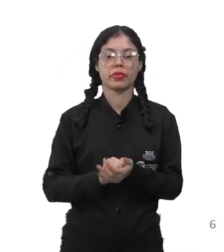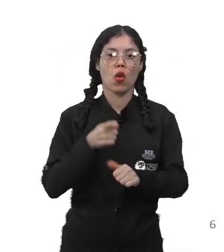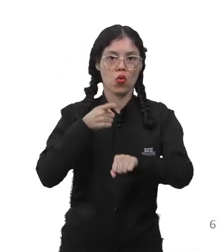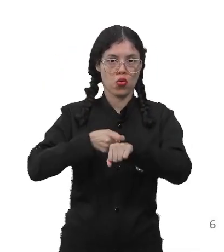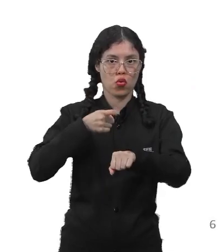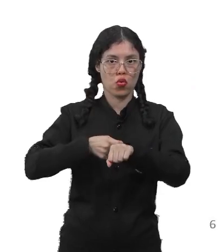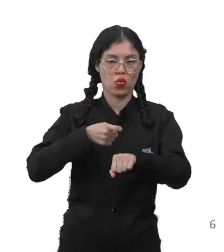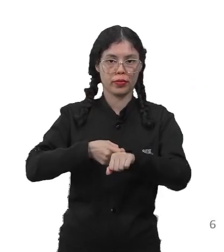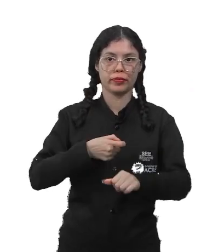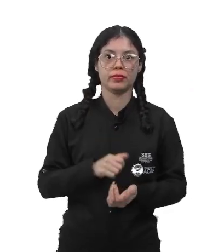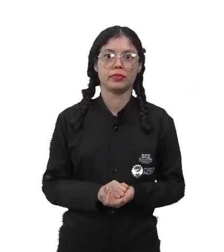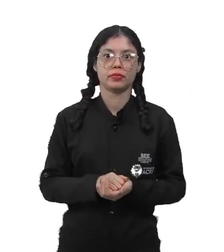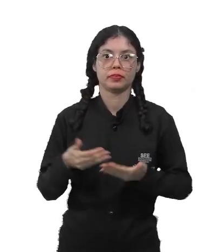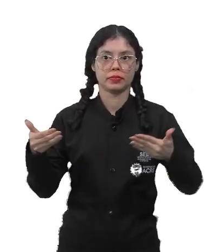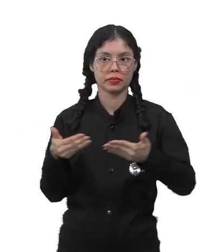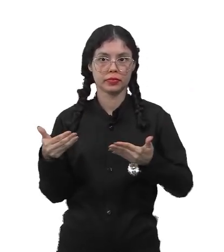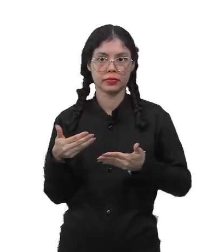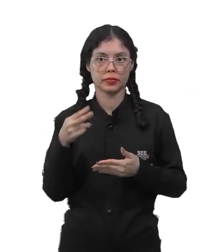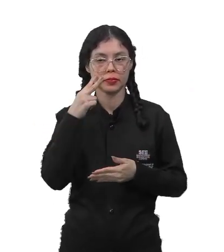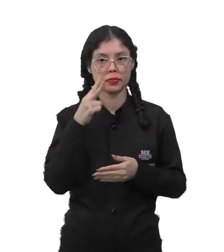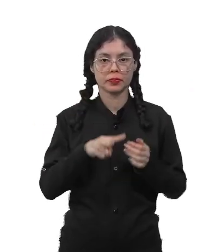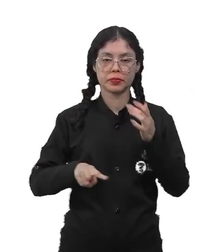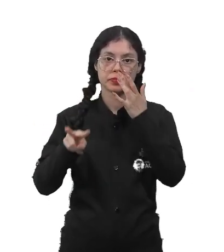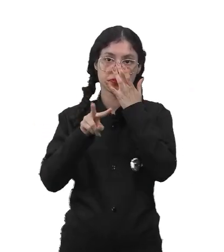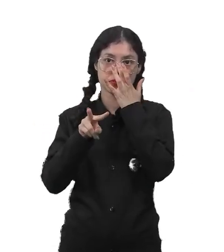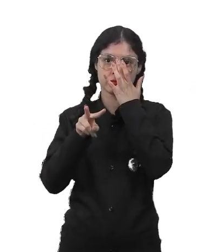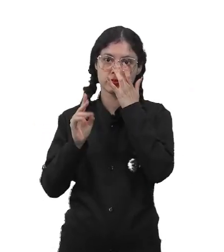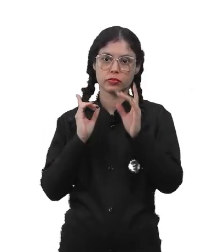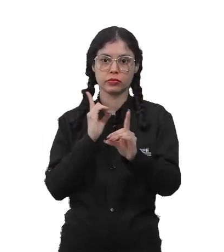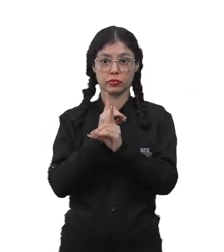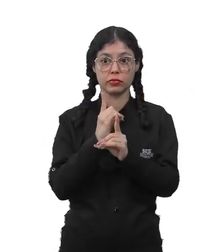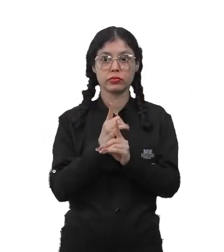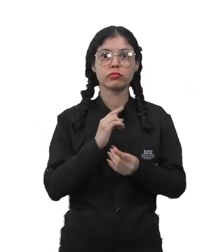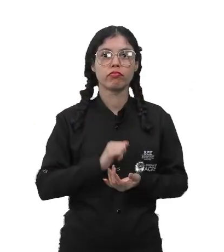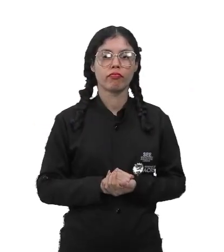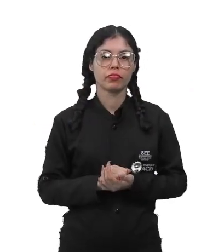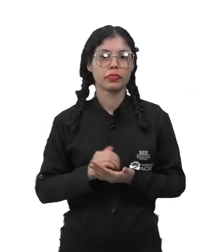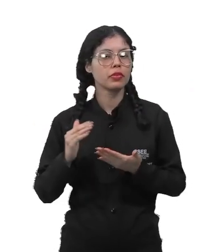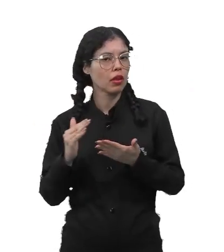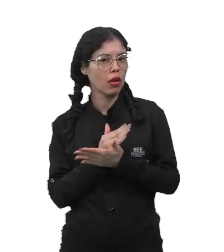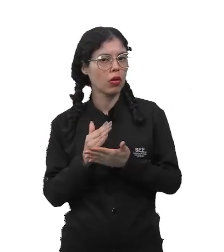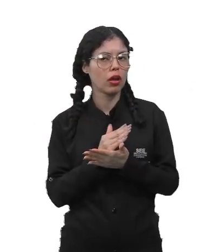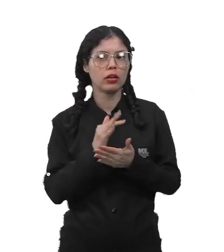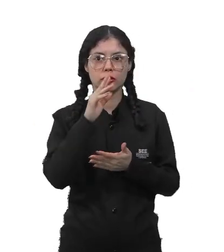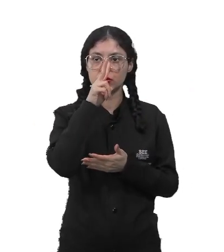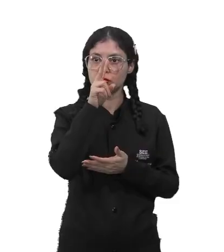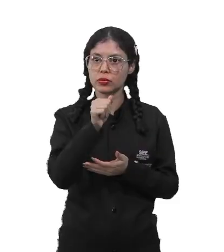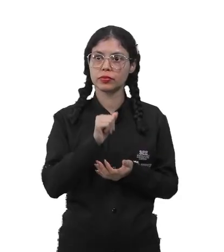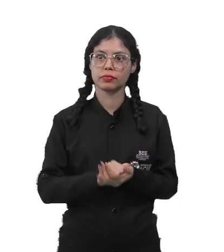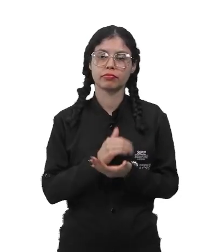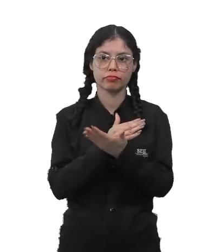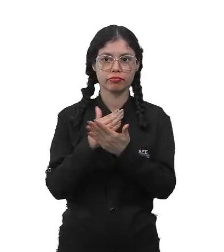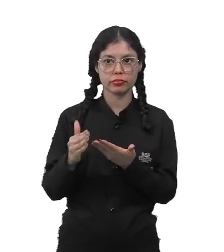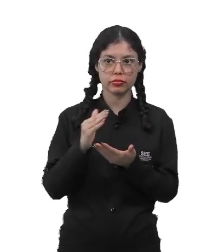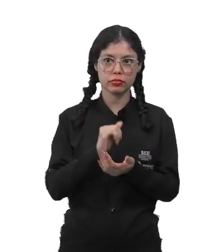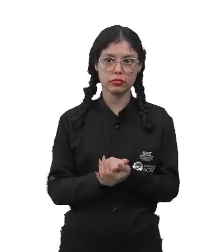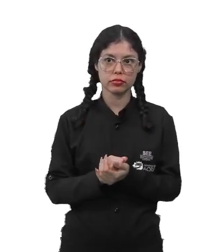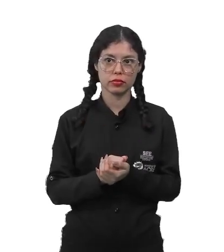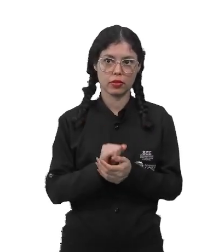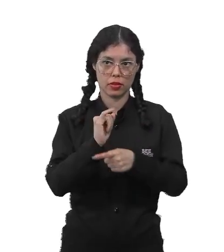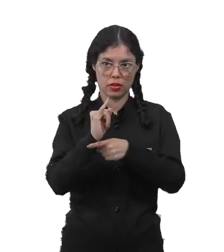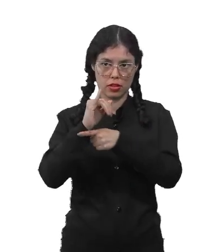sólido. Mas vamos lá então agora identificar essas forças. Vamos começar agora